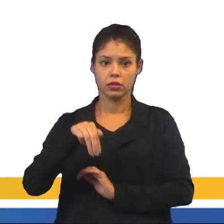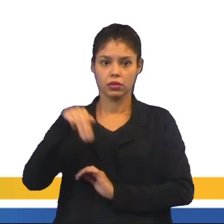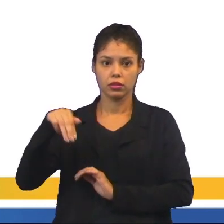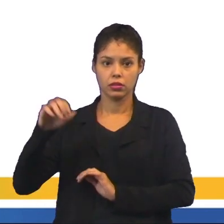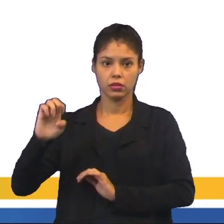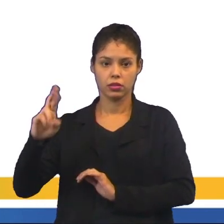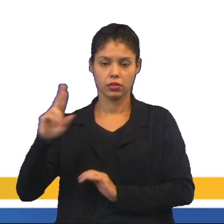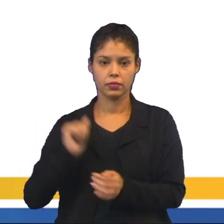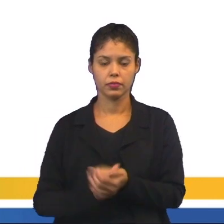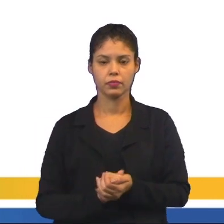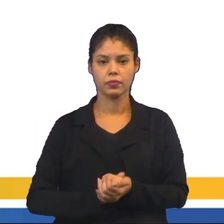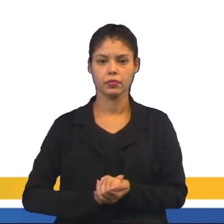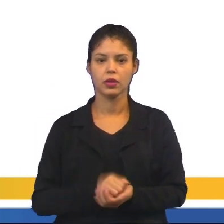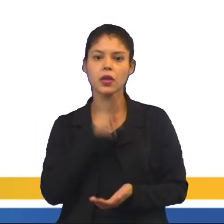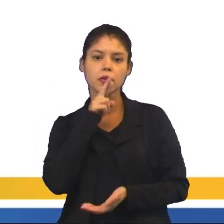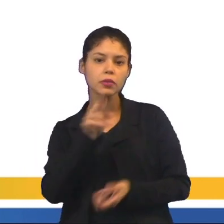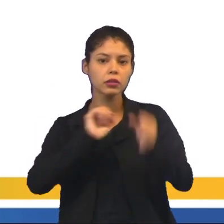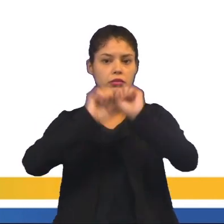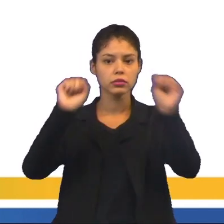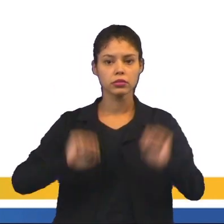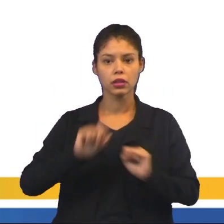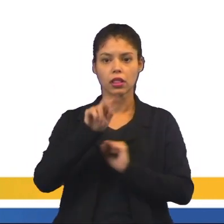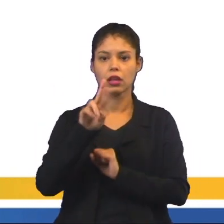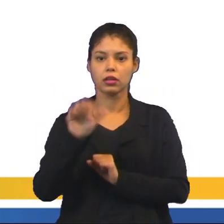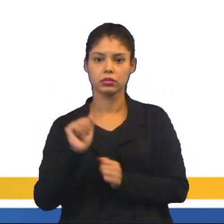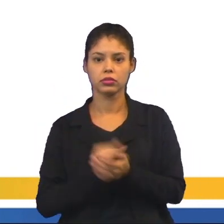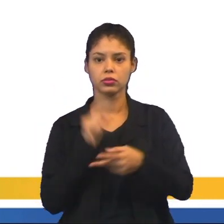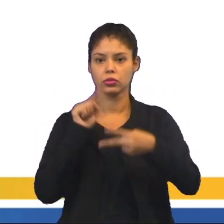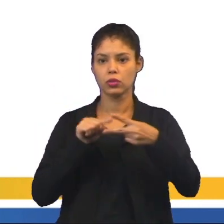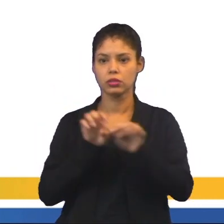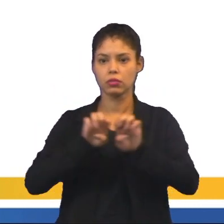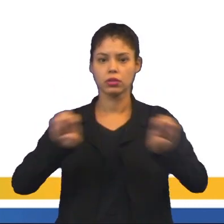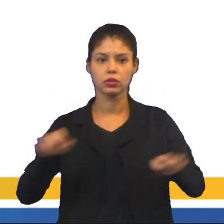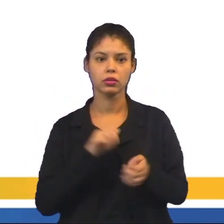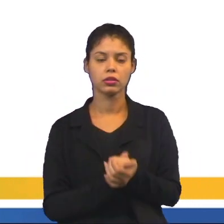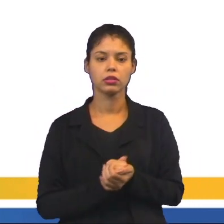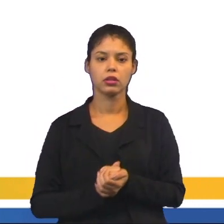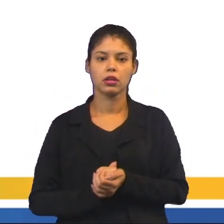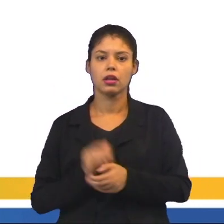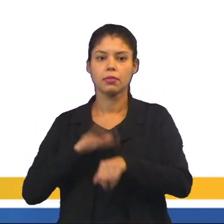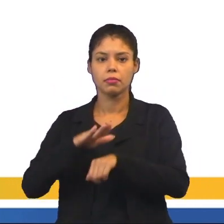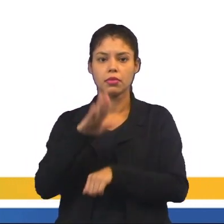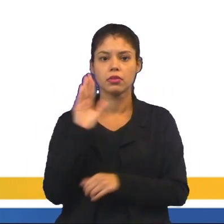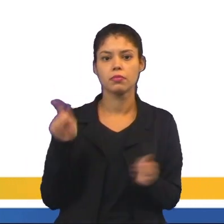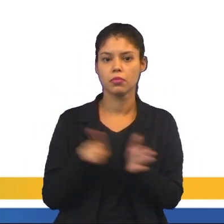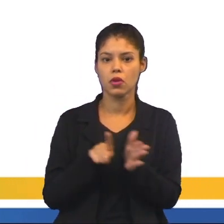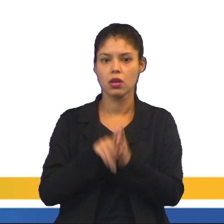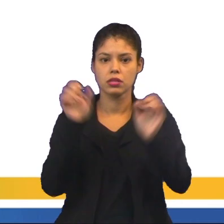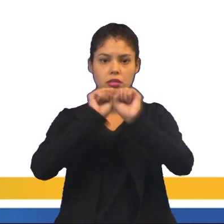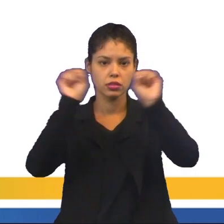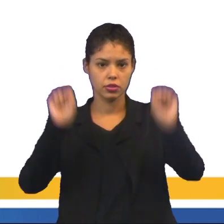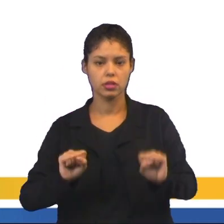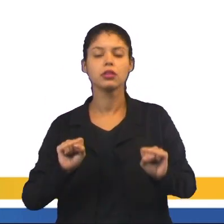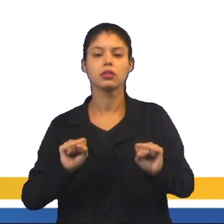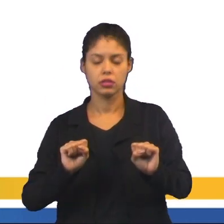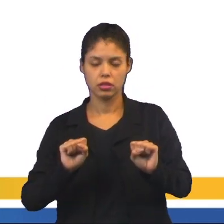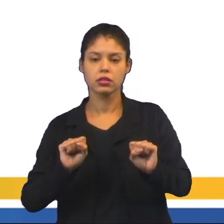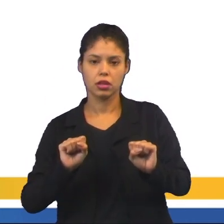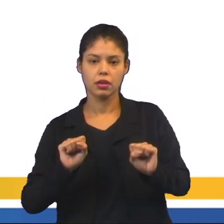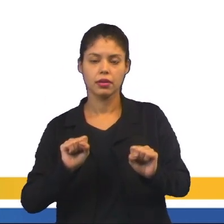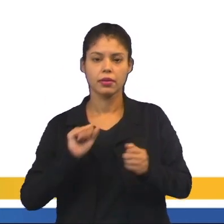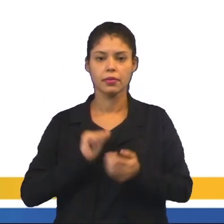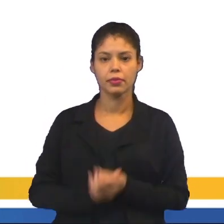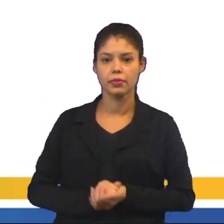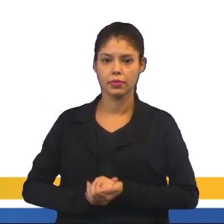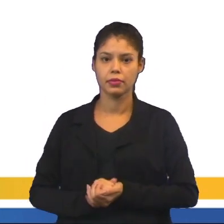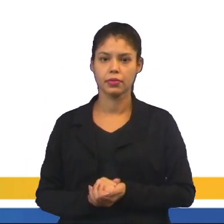escalonamento, que resolve, tá, sistemas lineares de duas equações, mas que são duas